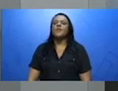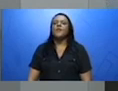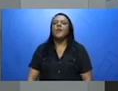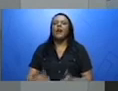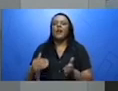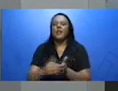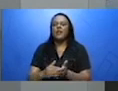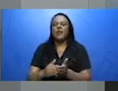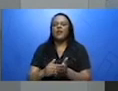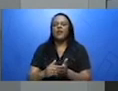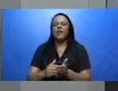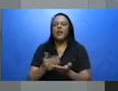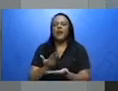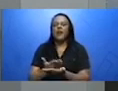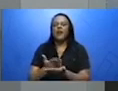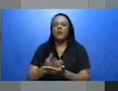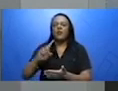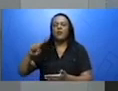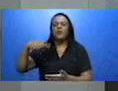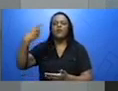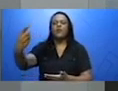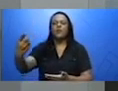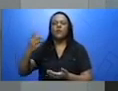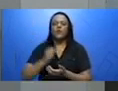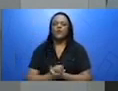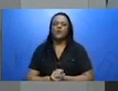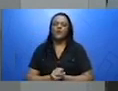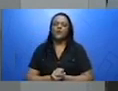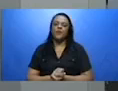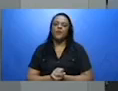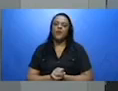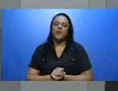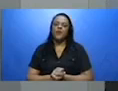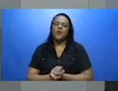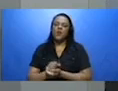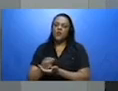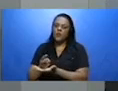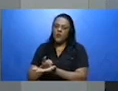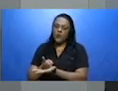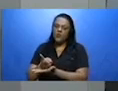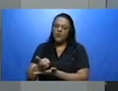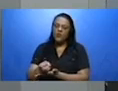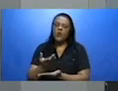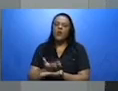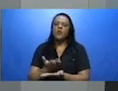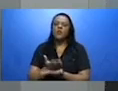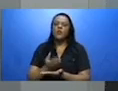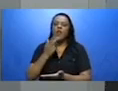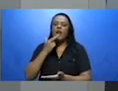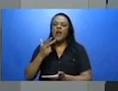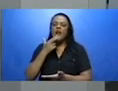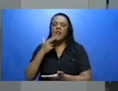videoaula, que nós vamos dar continuidade nessa etapa desse estudo da língua, que são as orações